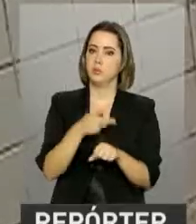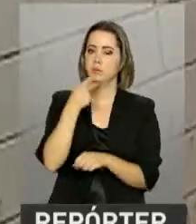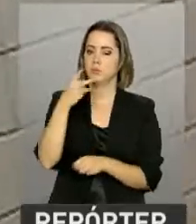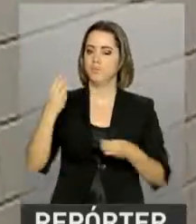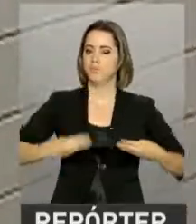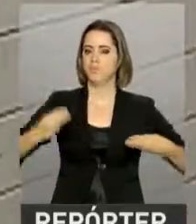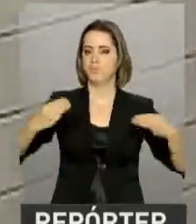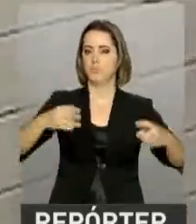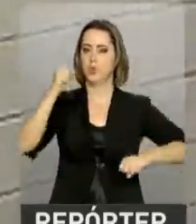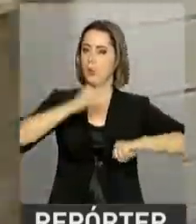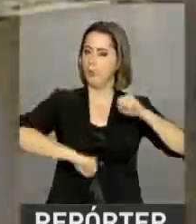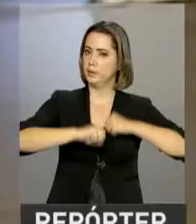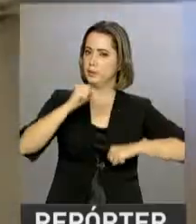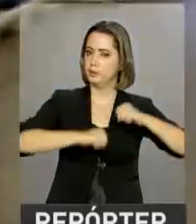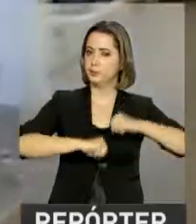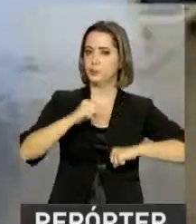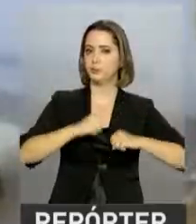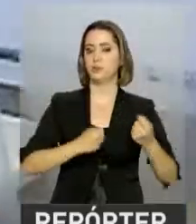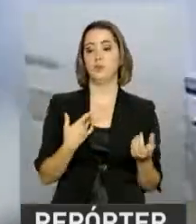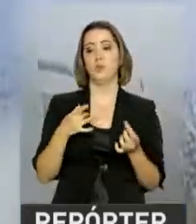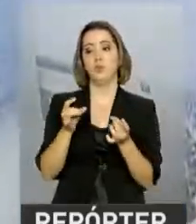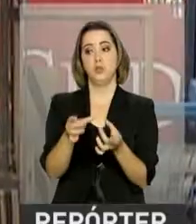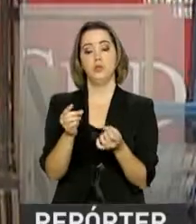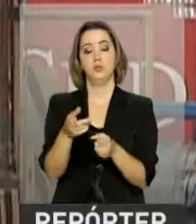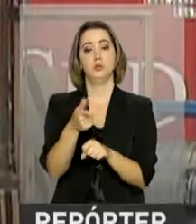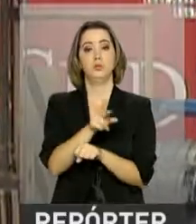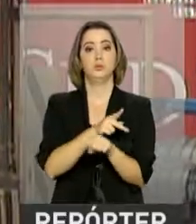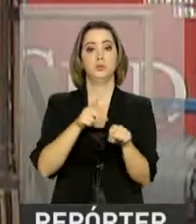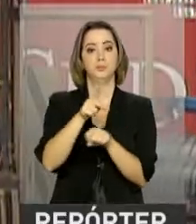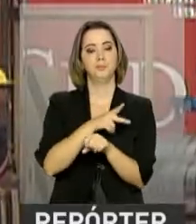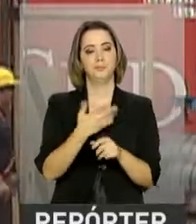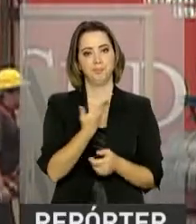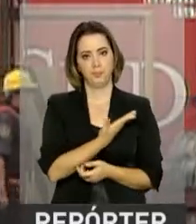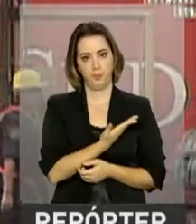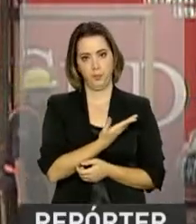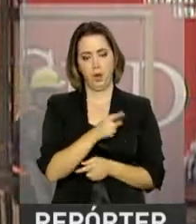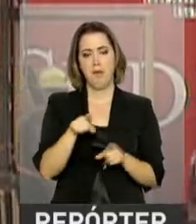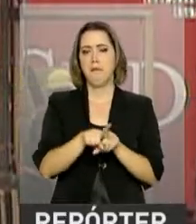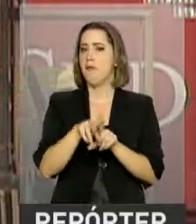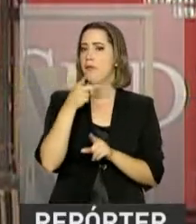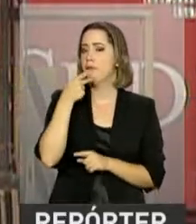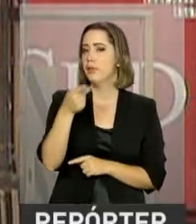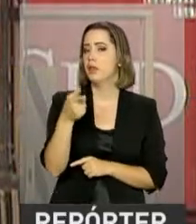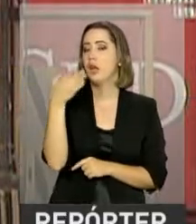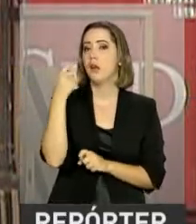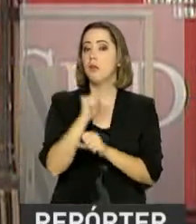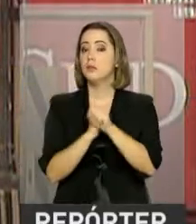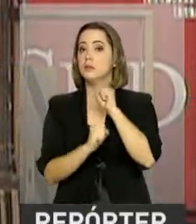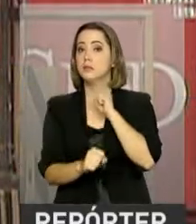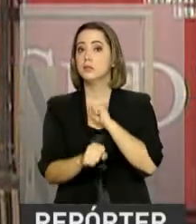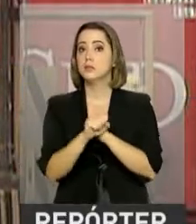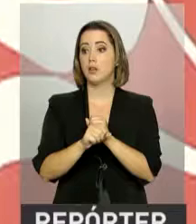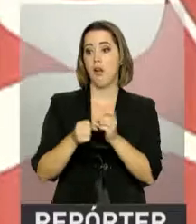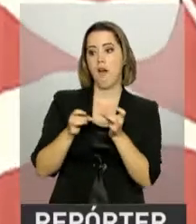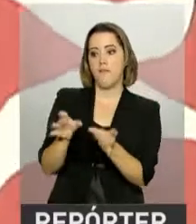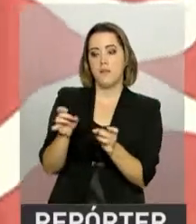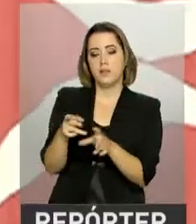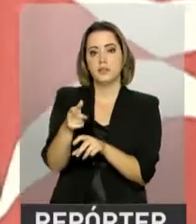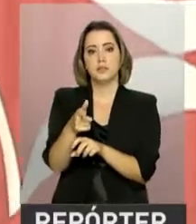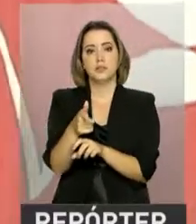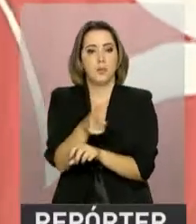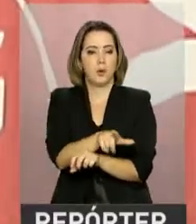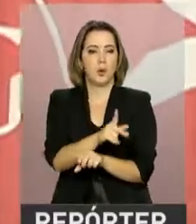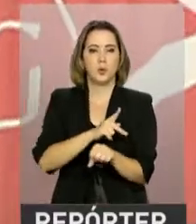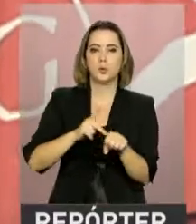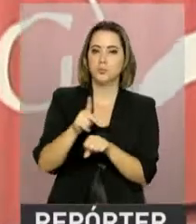o Ministério da Indústria, Comércio Exterior e Serviços. De acordo com o Ministério, só no ano passado, as exportações superaram